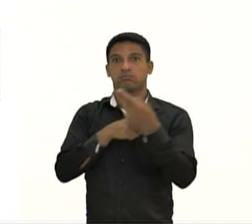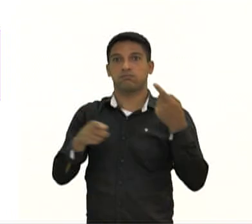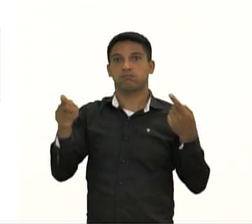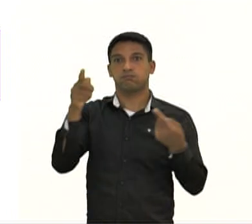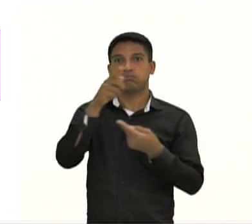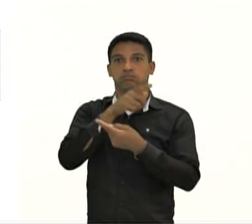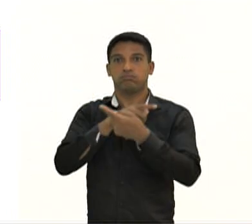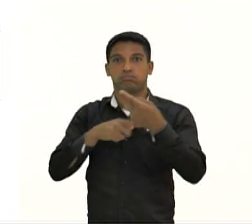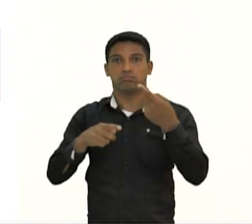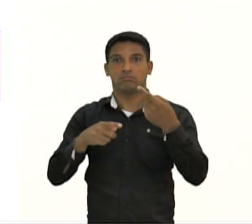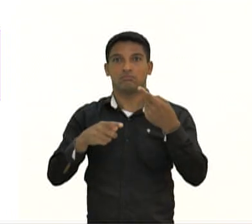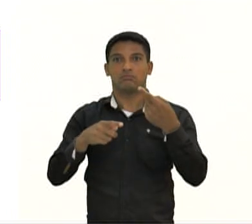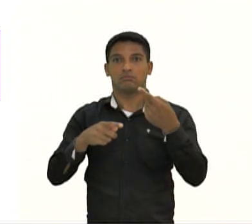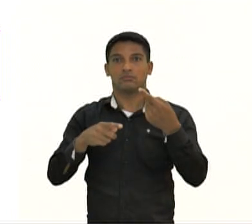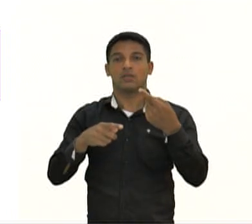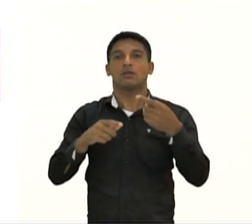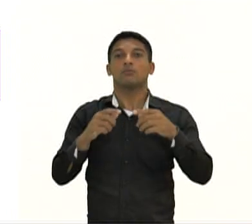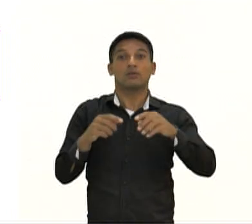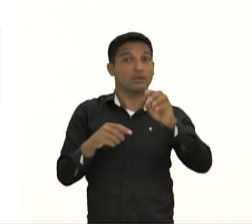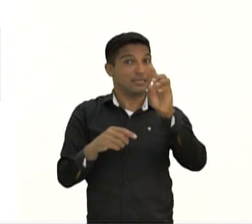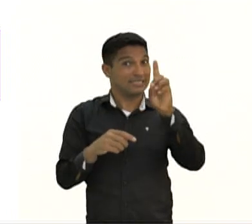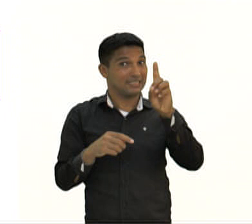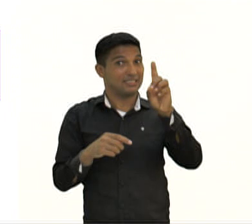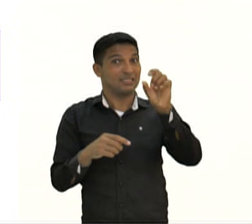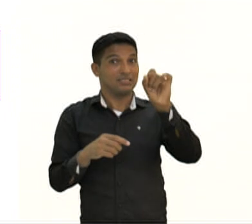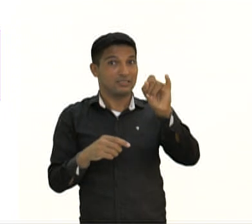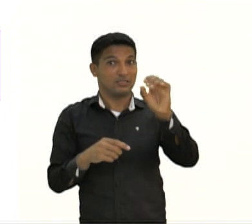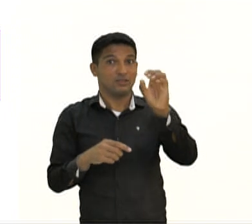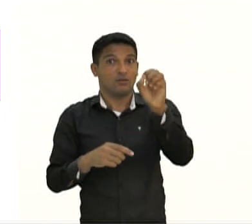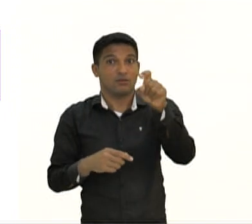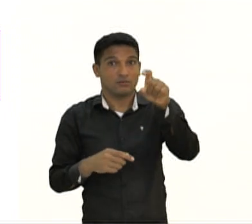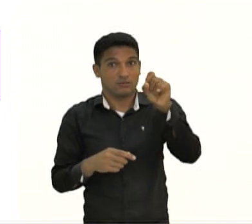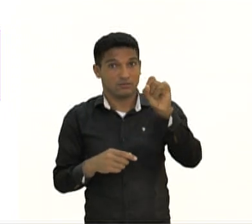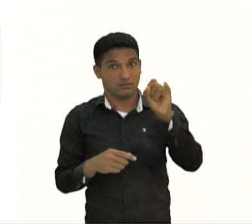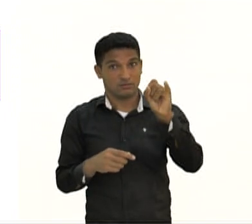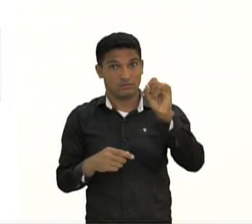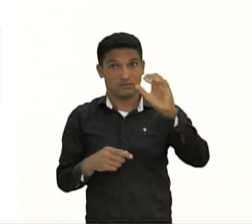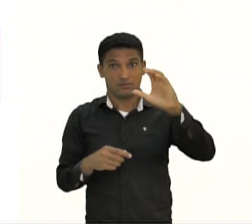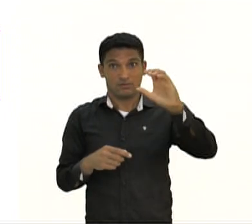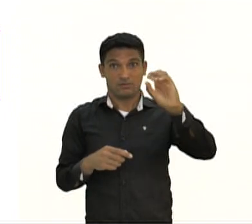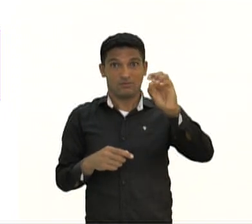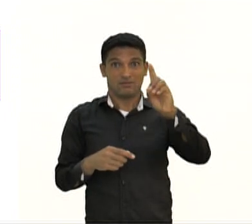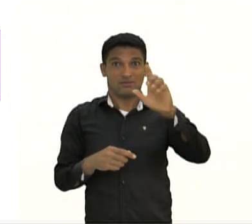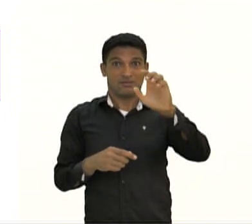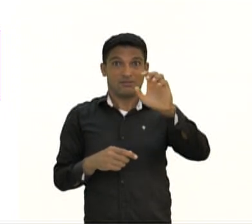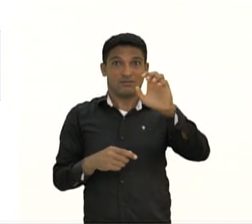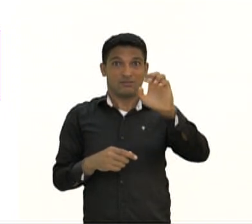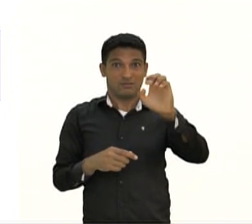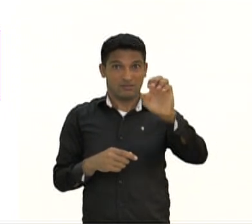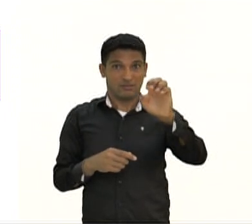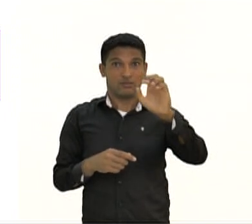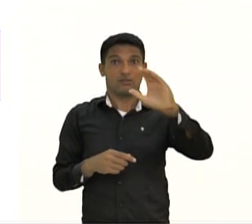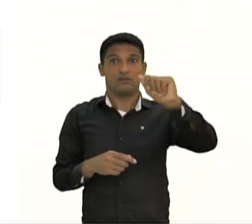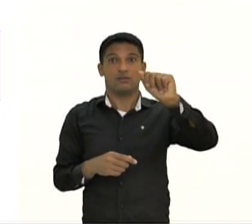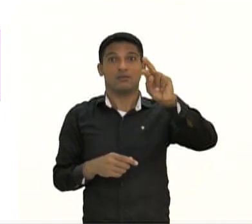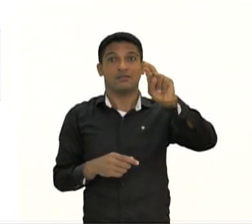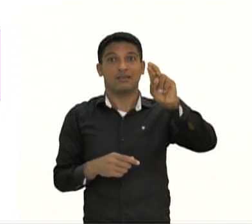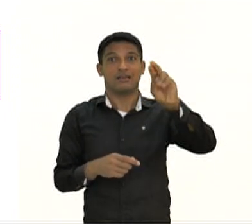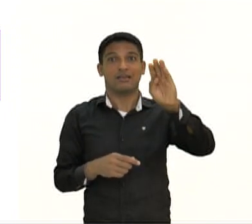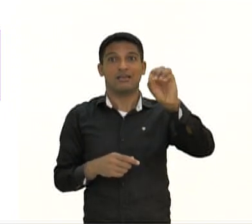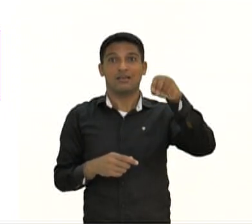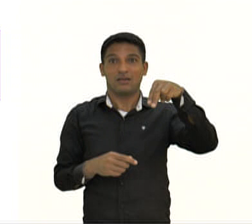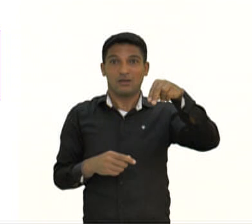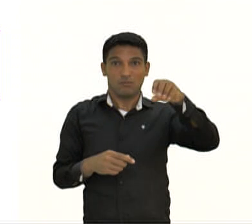carbono no capilar, a tendência é que essa quantidade de dióxido de carbono, segundo o gradiente de